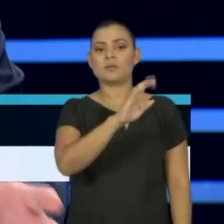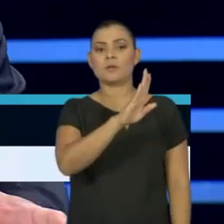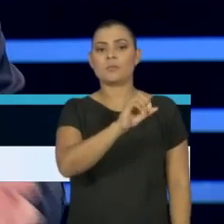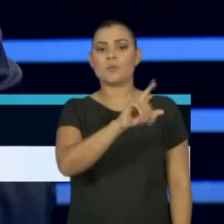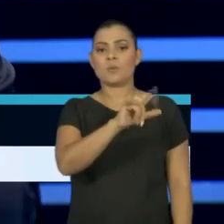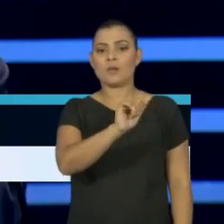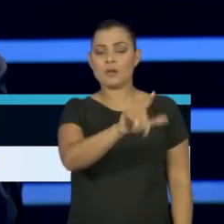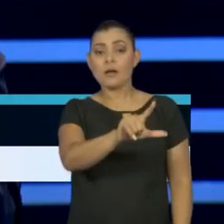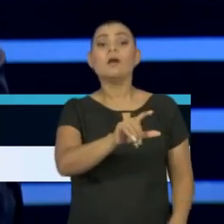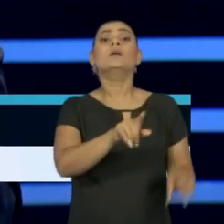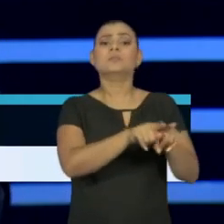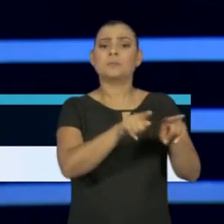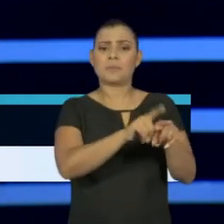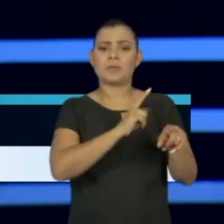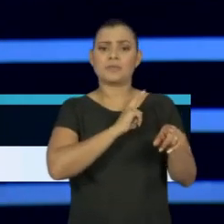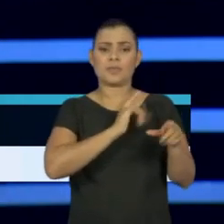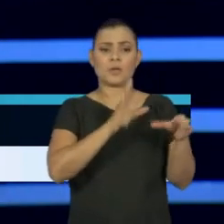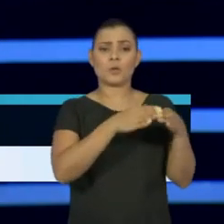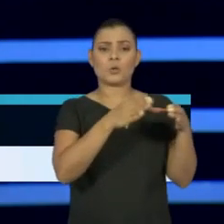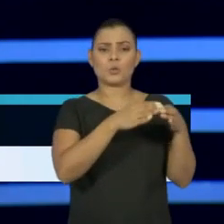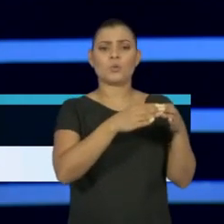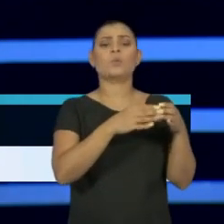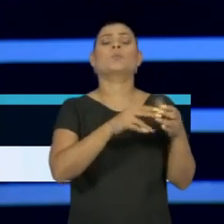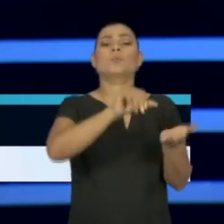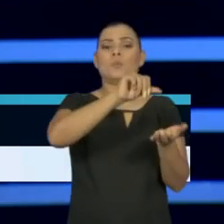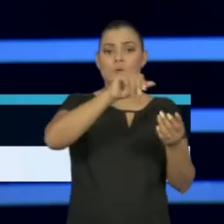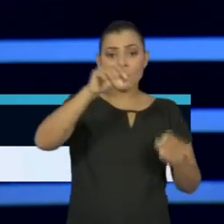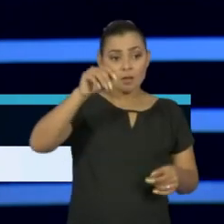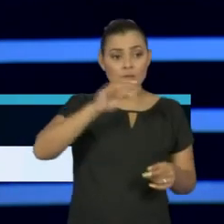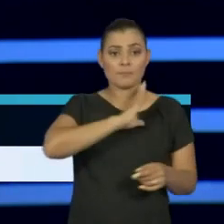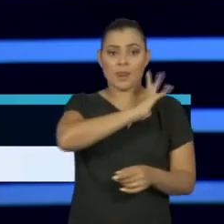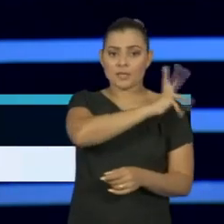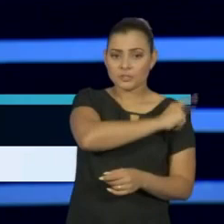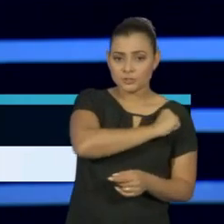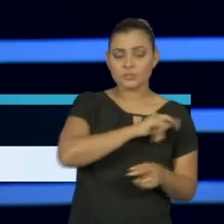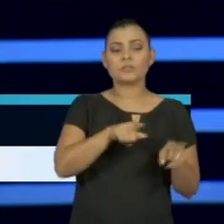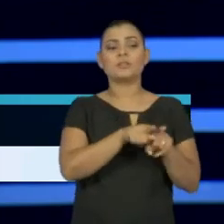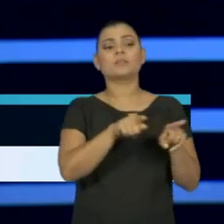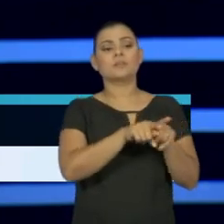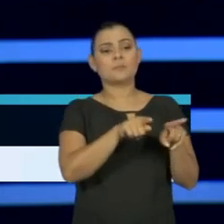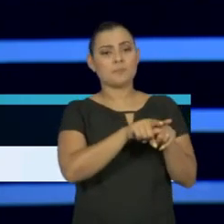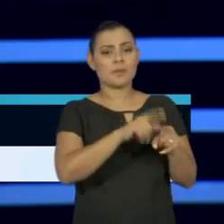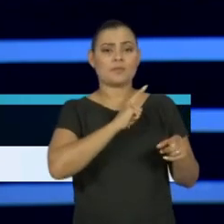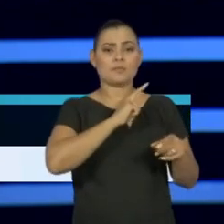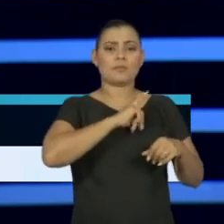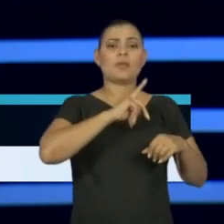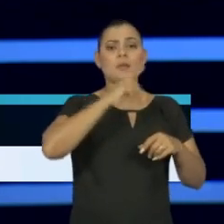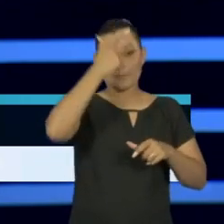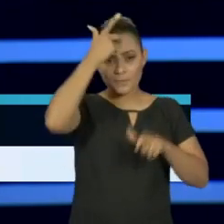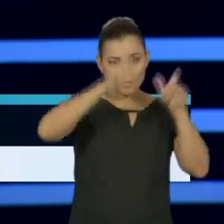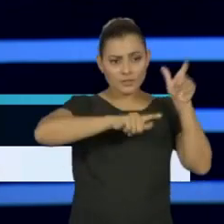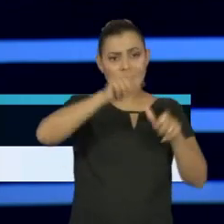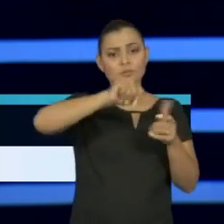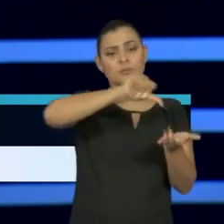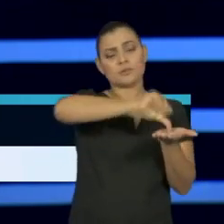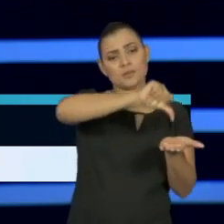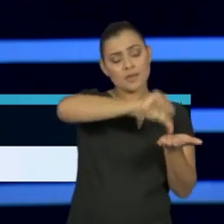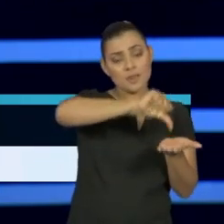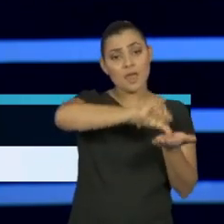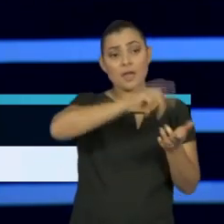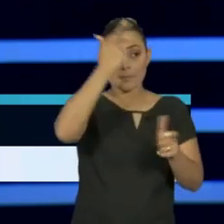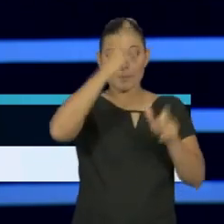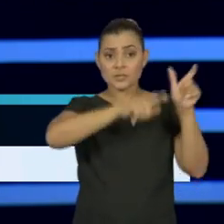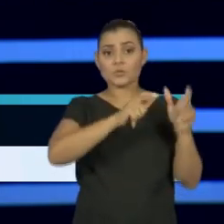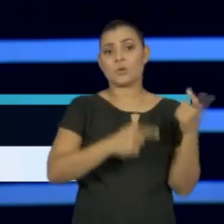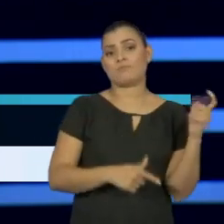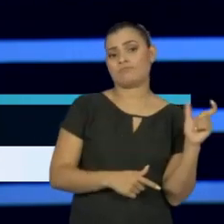grupos palestinos, utilizando grupos iraquianos, né, para atingir alvos americanos. A pergunta que se deve fazer também é a seguinte: se os Estados Unidos